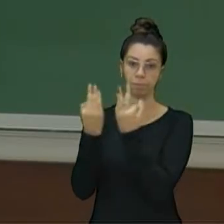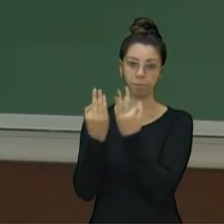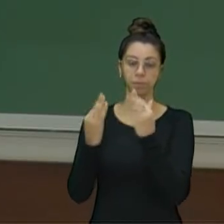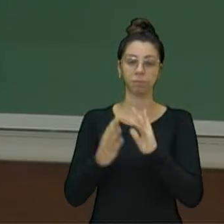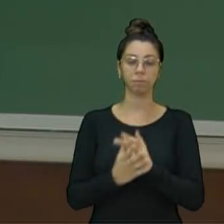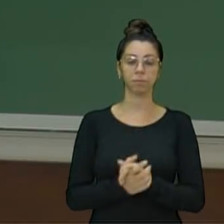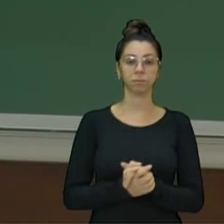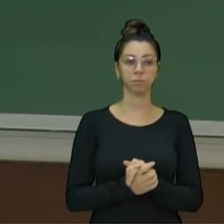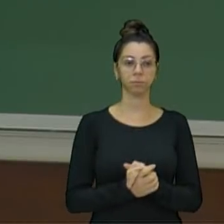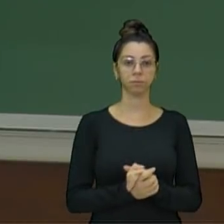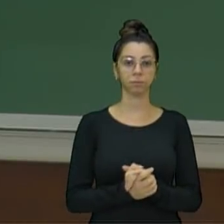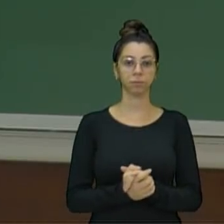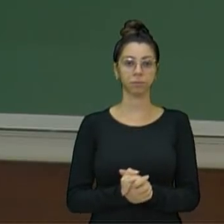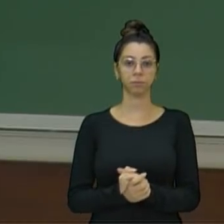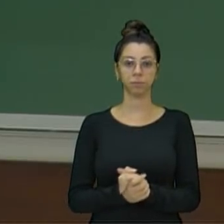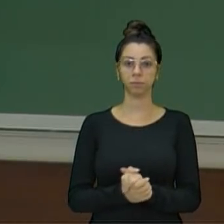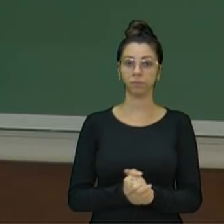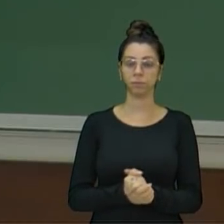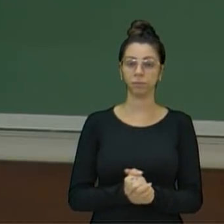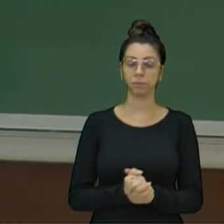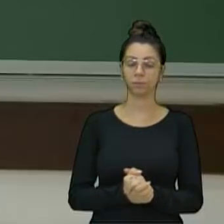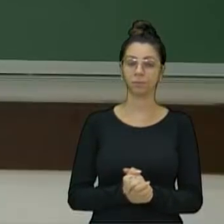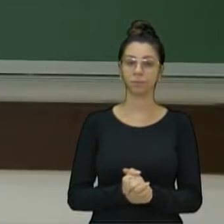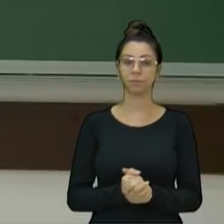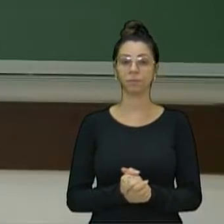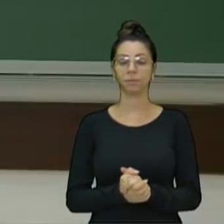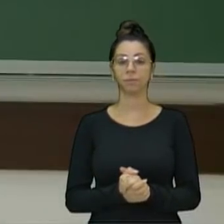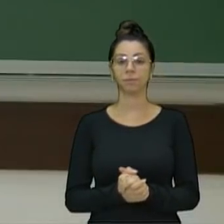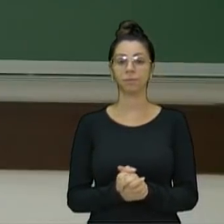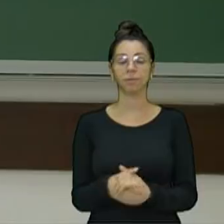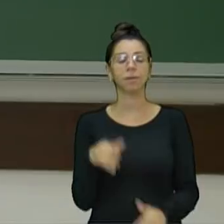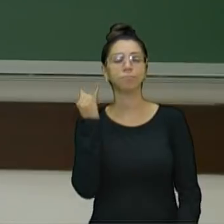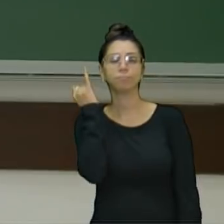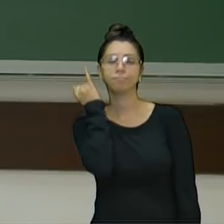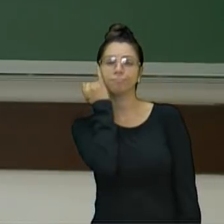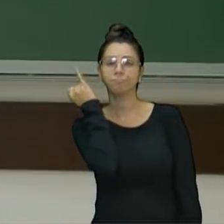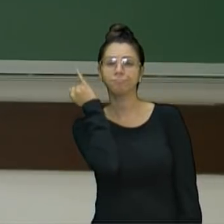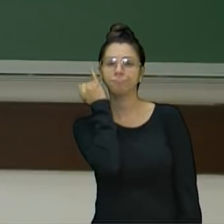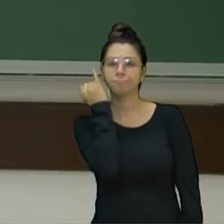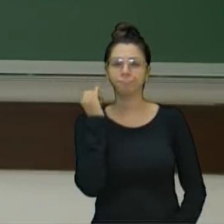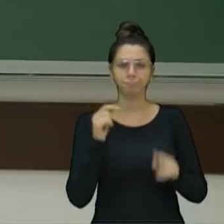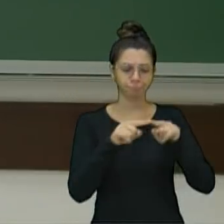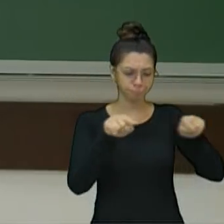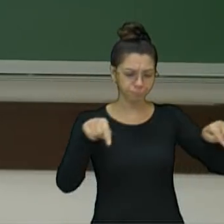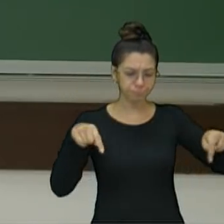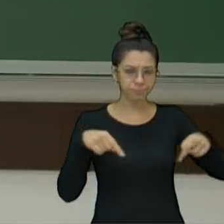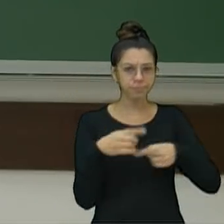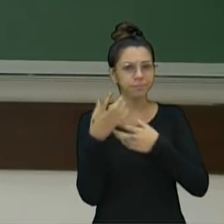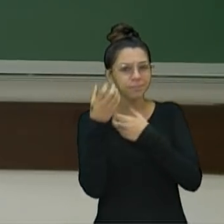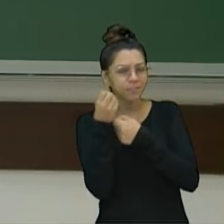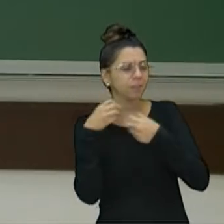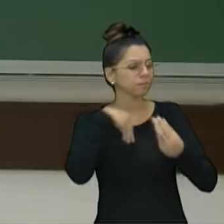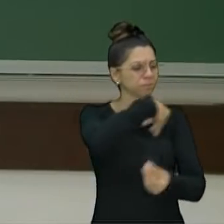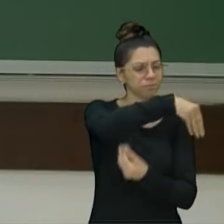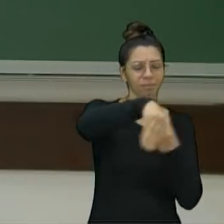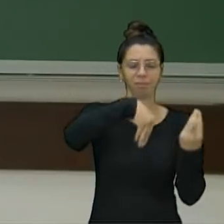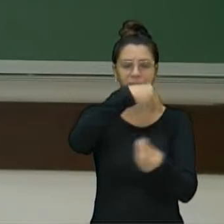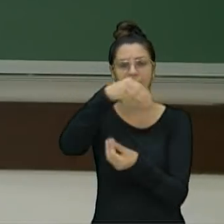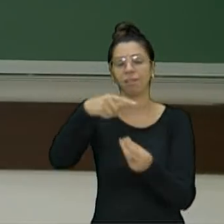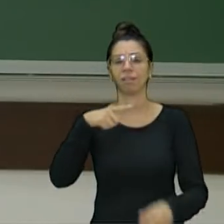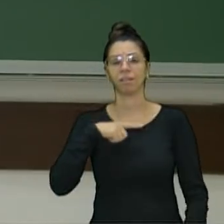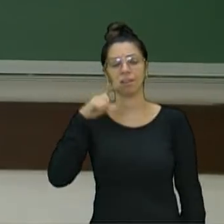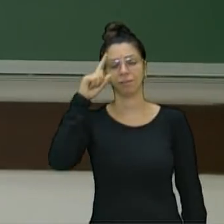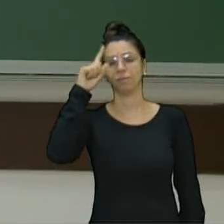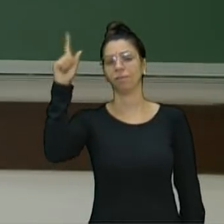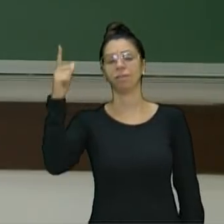and leave the house in a mess. Ficar preguiçosa e deixar o quarto uma bagunça. De vez em quando a gente faz isso, né? Tem dia que a gente não tá